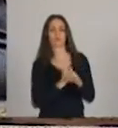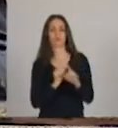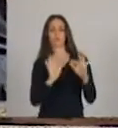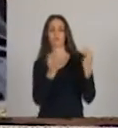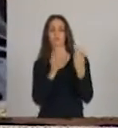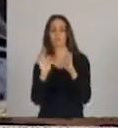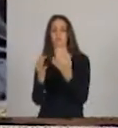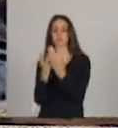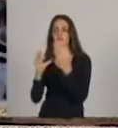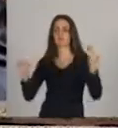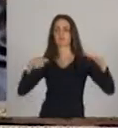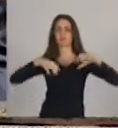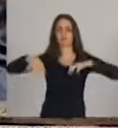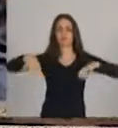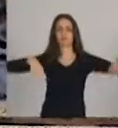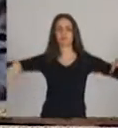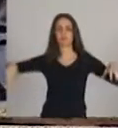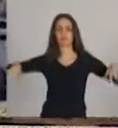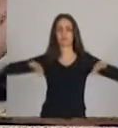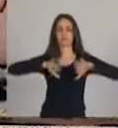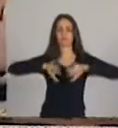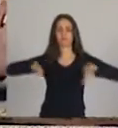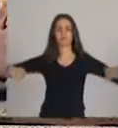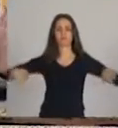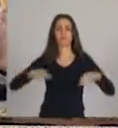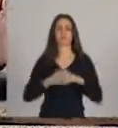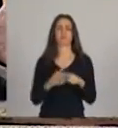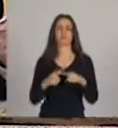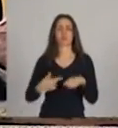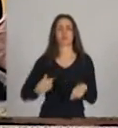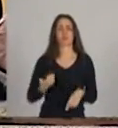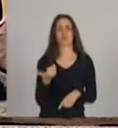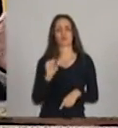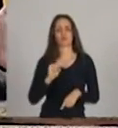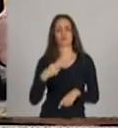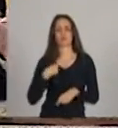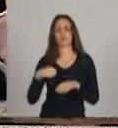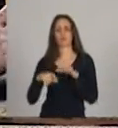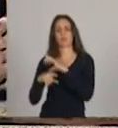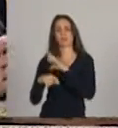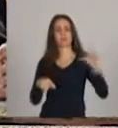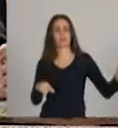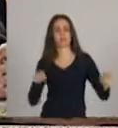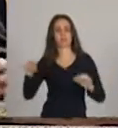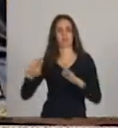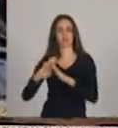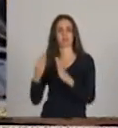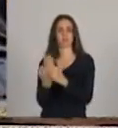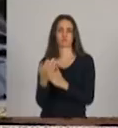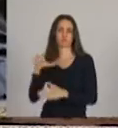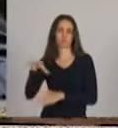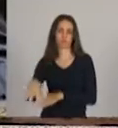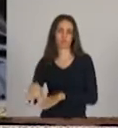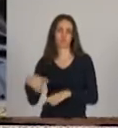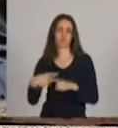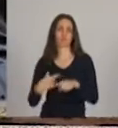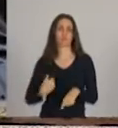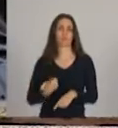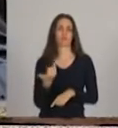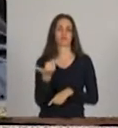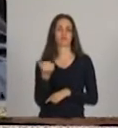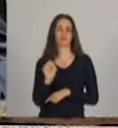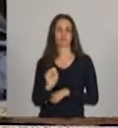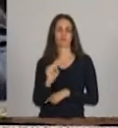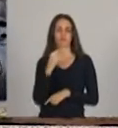estão desaparecidos, porque com 18 anos tinha que sair de lá, de qualquer jeito. Mesmo com 18 anos, era